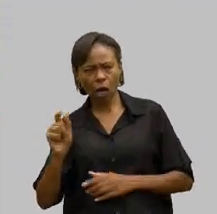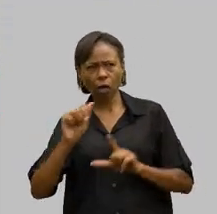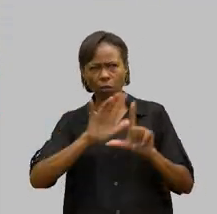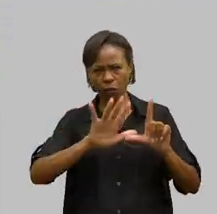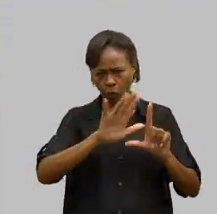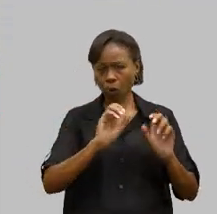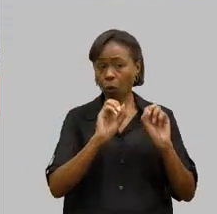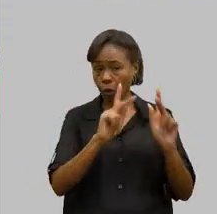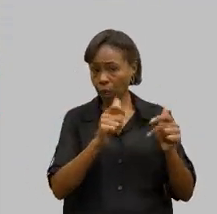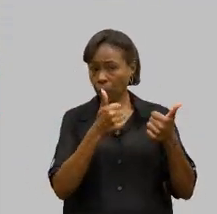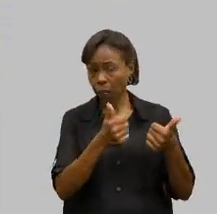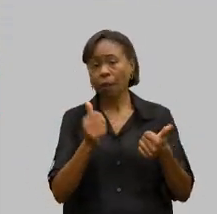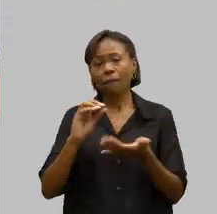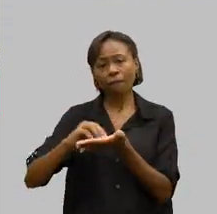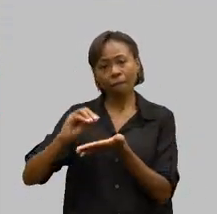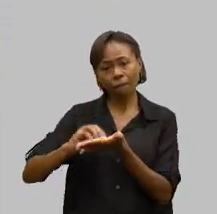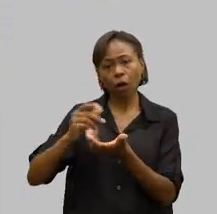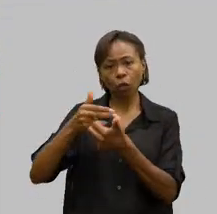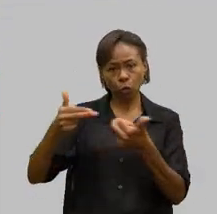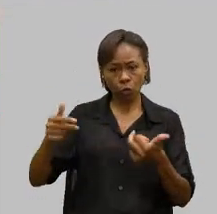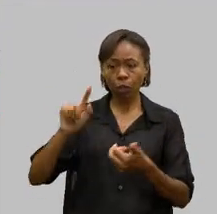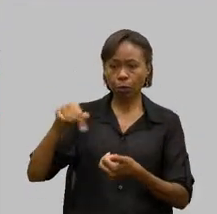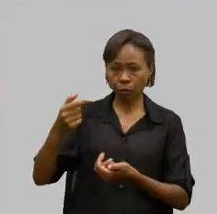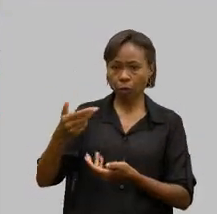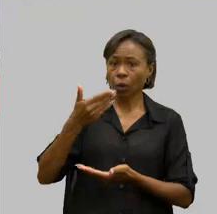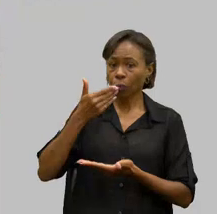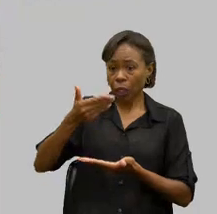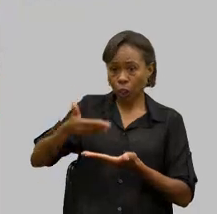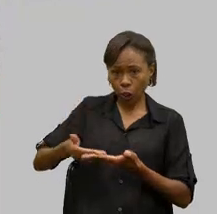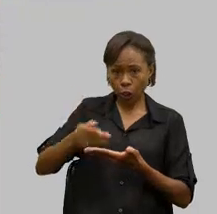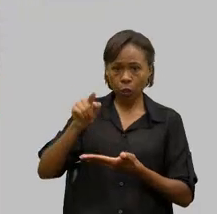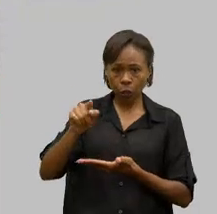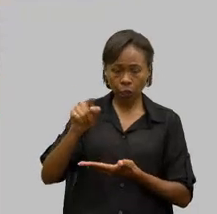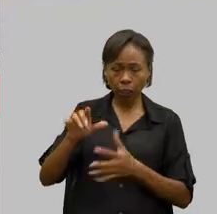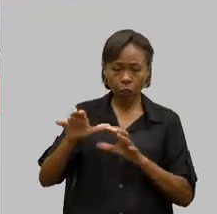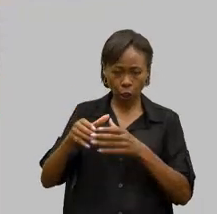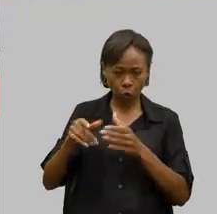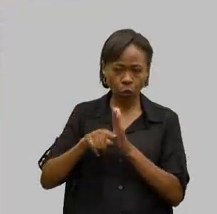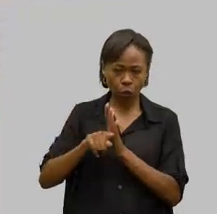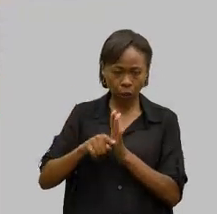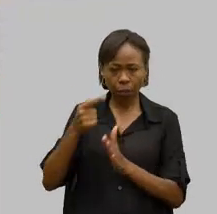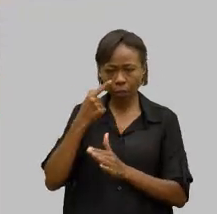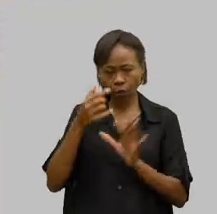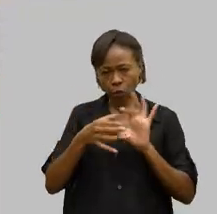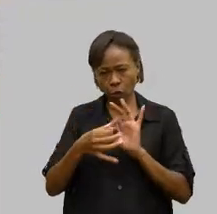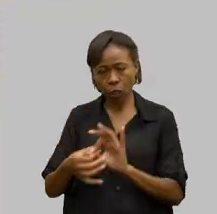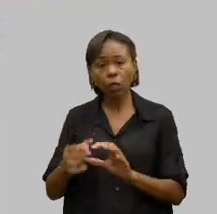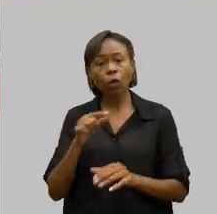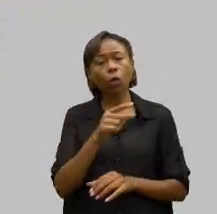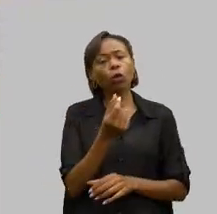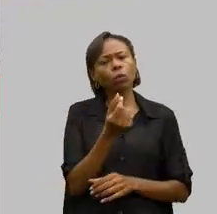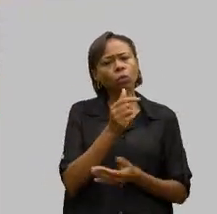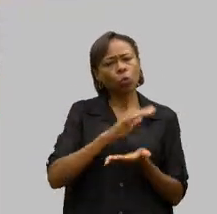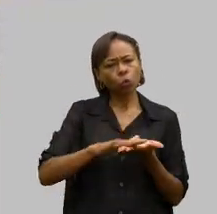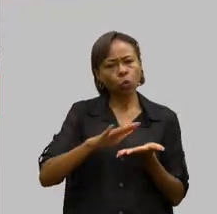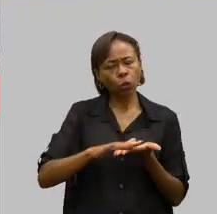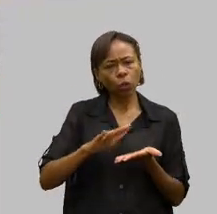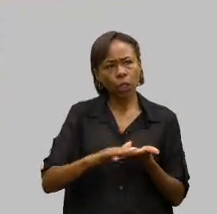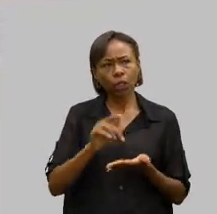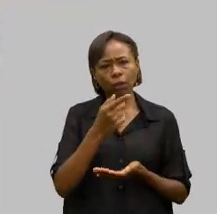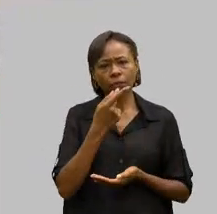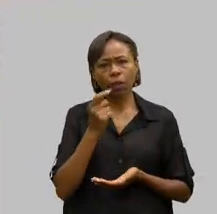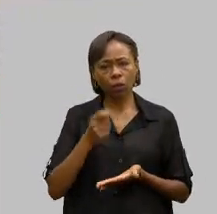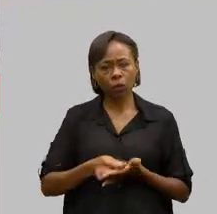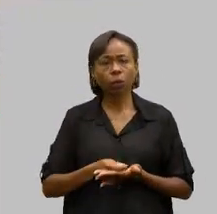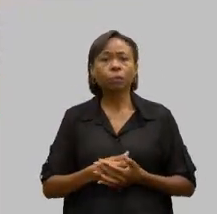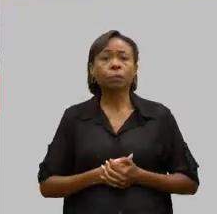vou pedir o requerimento da consultoria para a gente ter tudo por texto. E, em relação ao custeio do RU, secretário, só pelo adiantar da minha